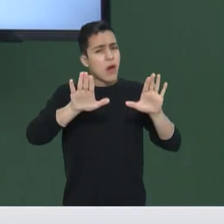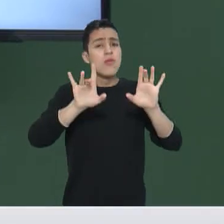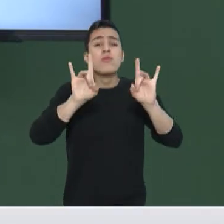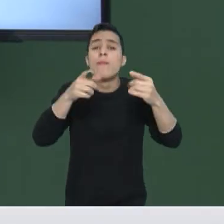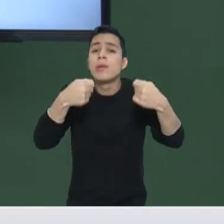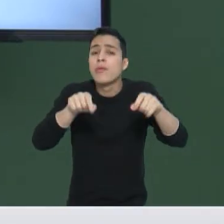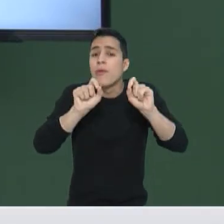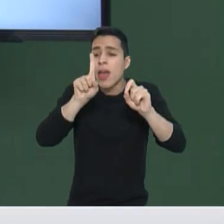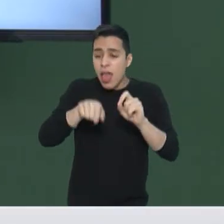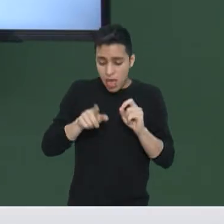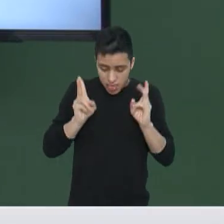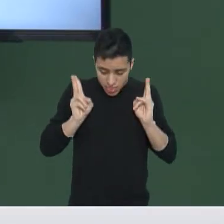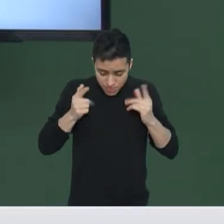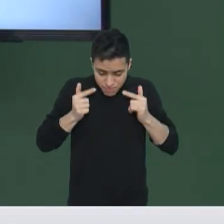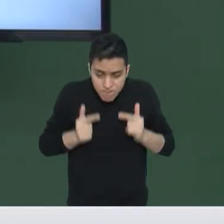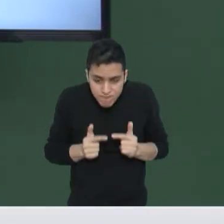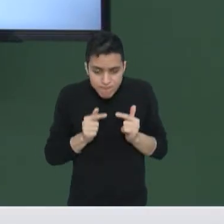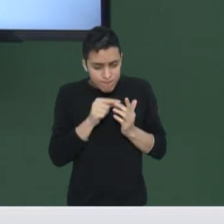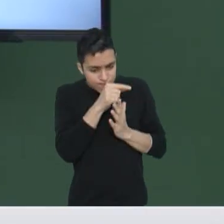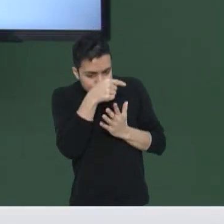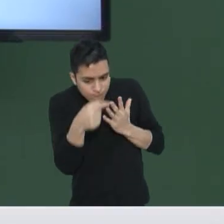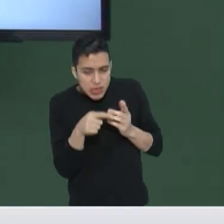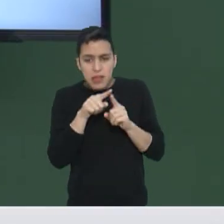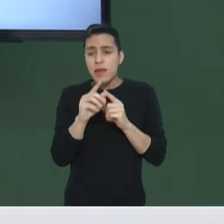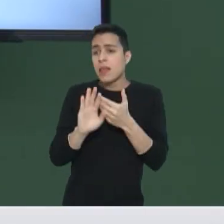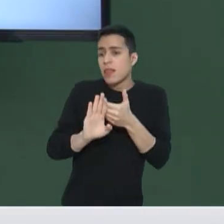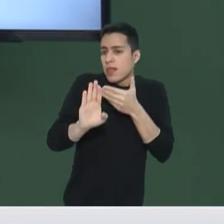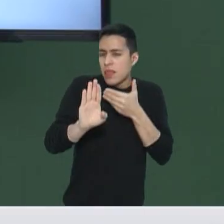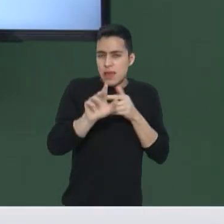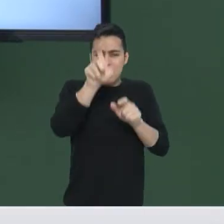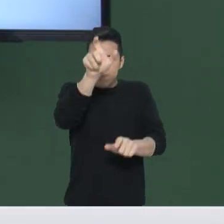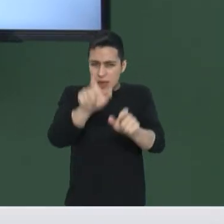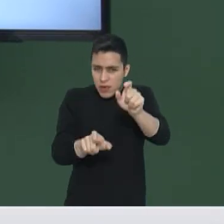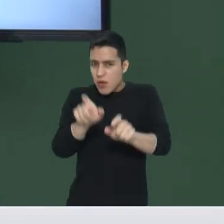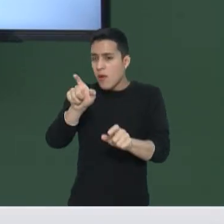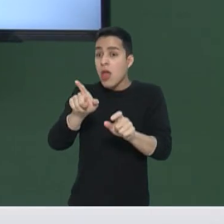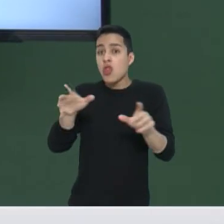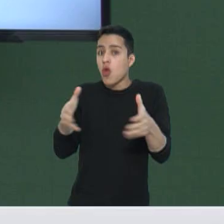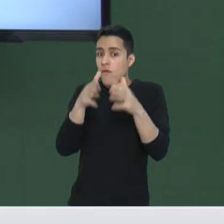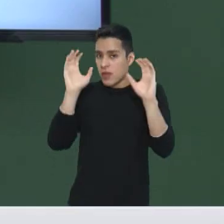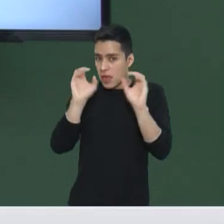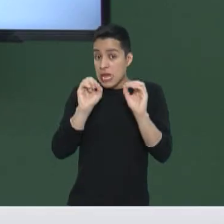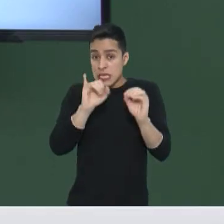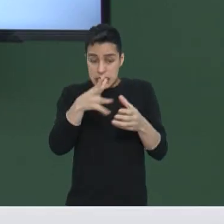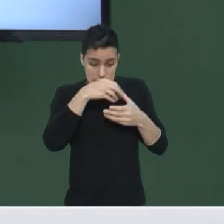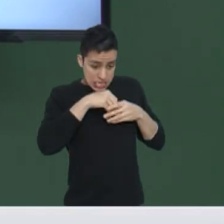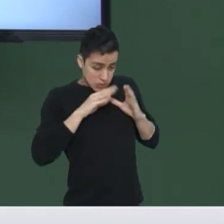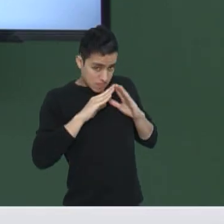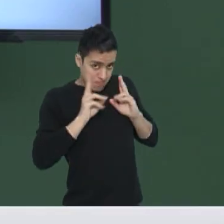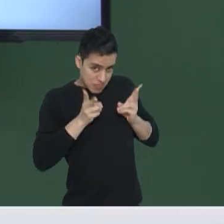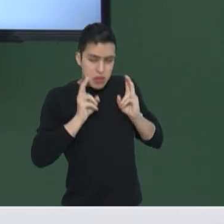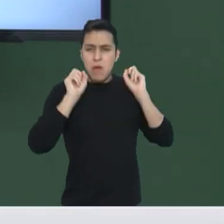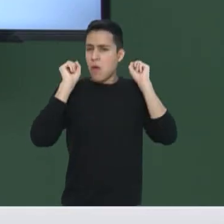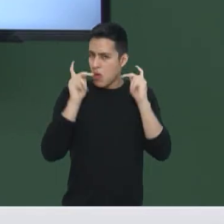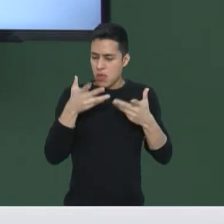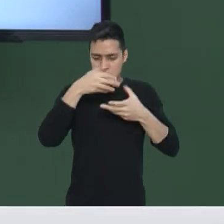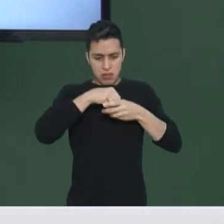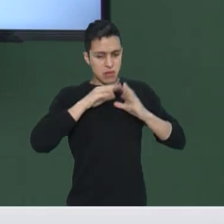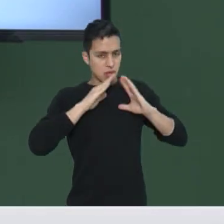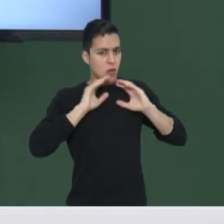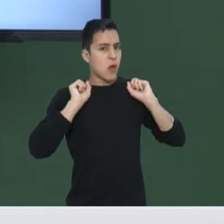higiene, basta manter o distanciamento social daquelas pessoas que você não convive, né? Quem mora com você, mora com